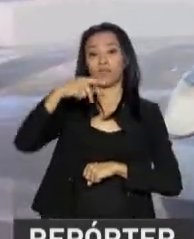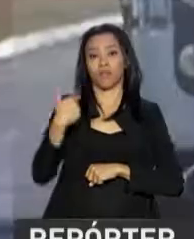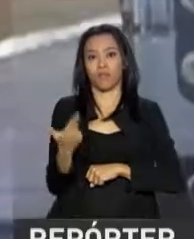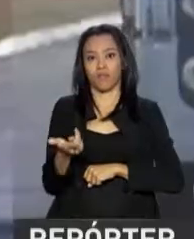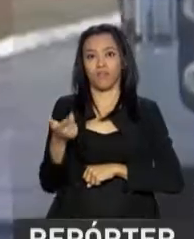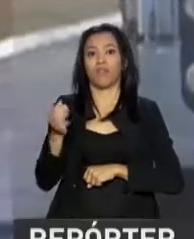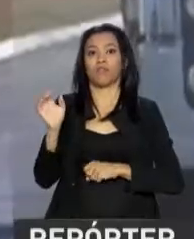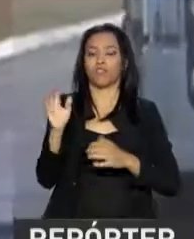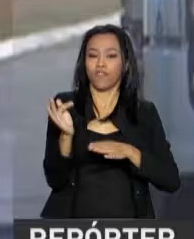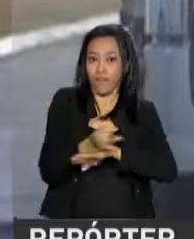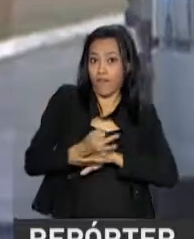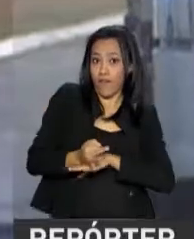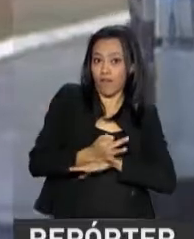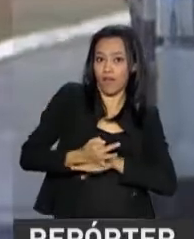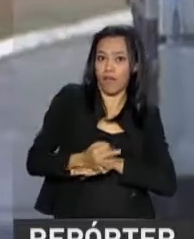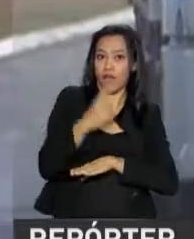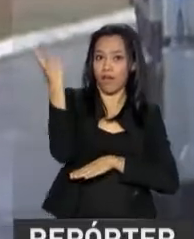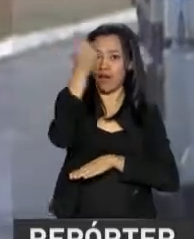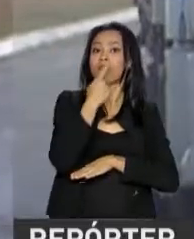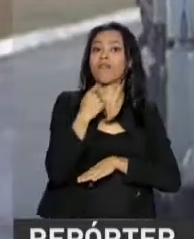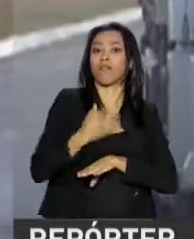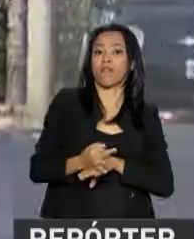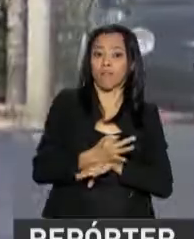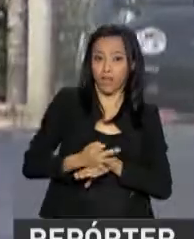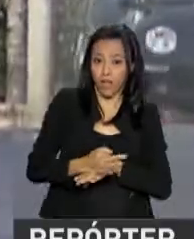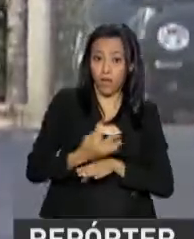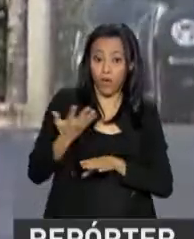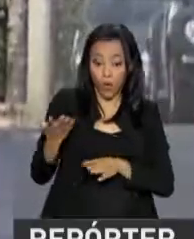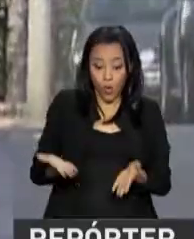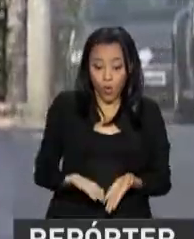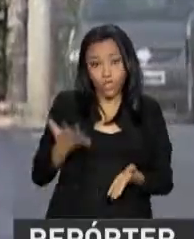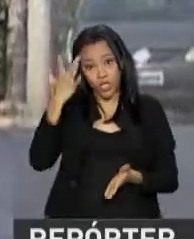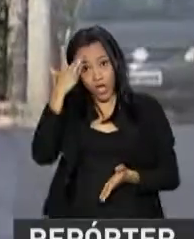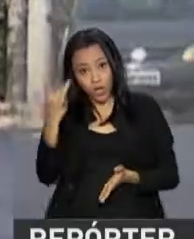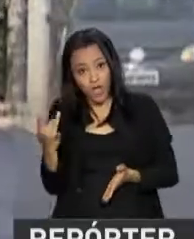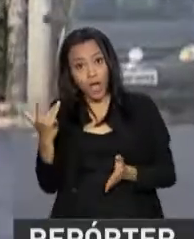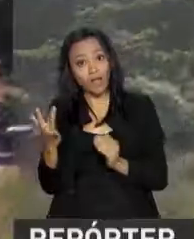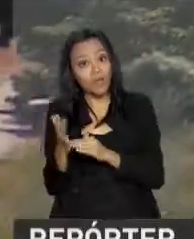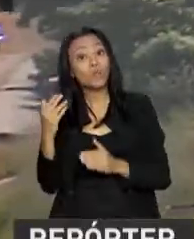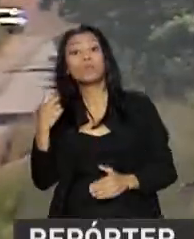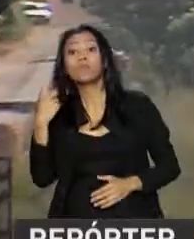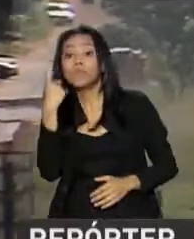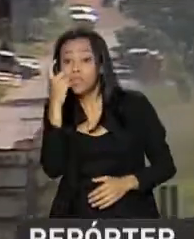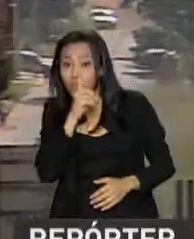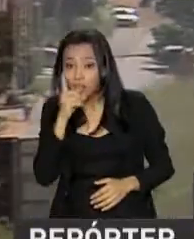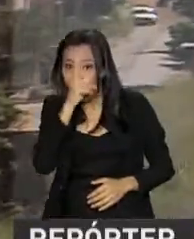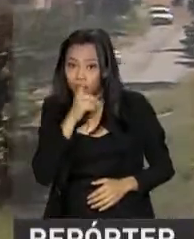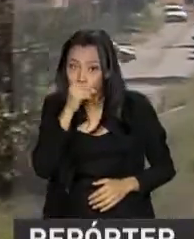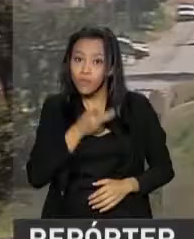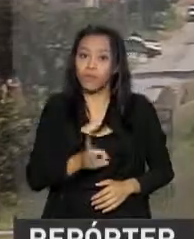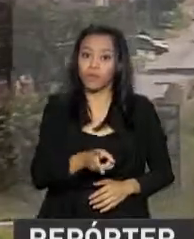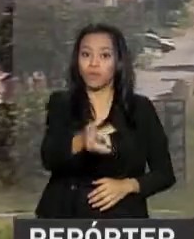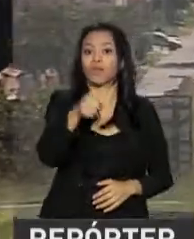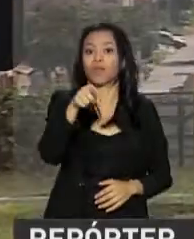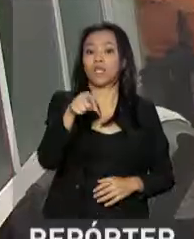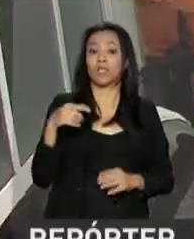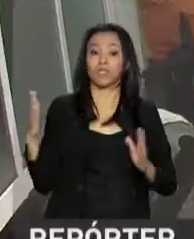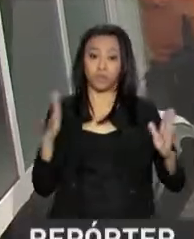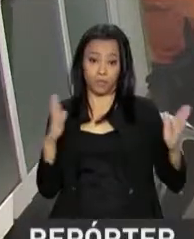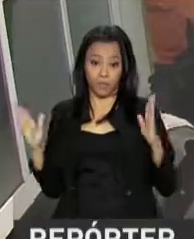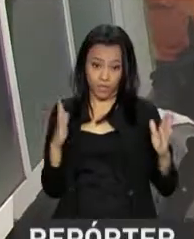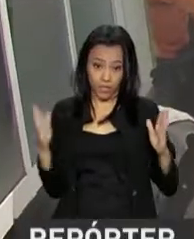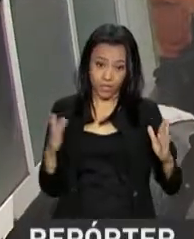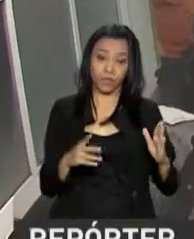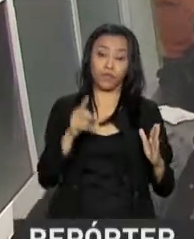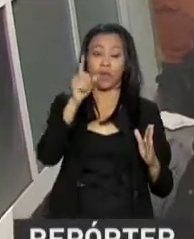que o fluxo de veículos aumente nas estradas entre hoje e amanhã e no domingo todas as ações desenvolvidas no período estão